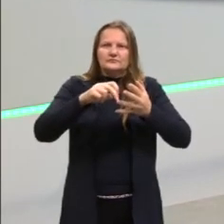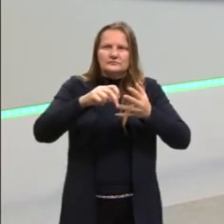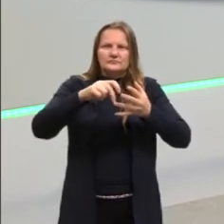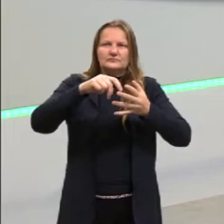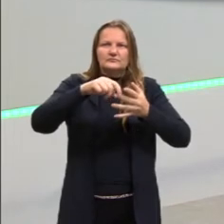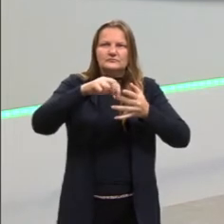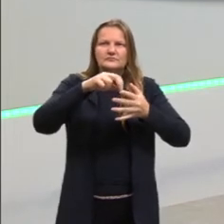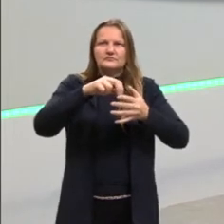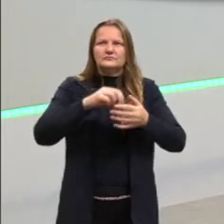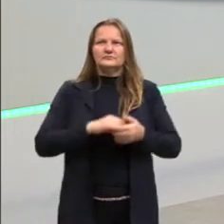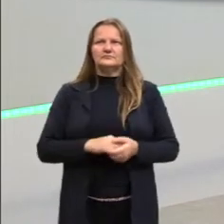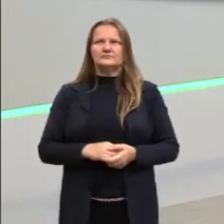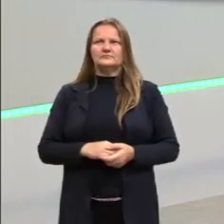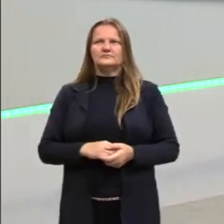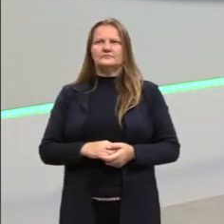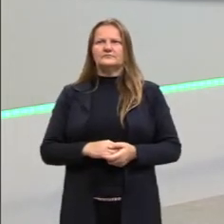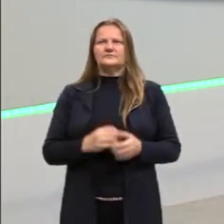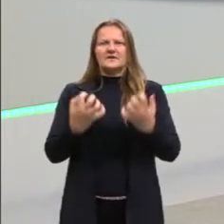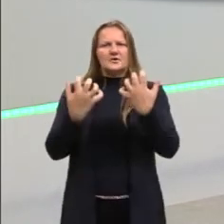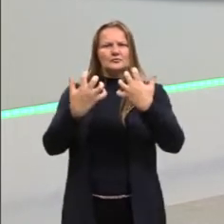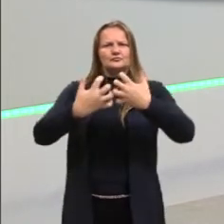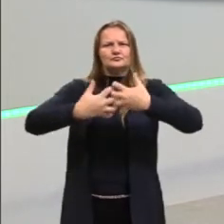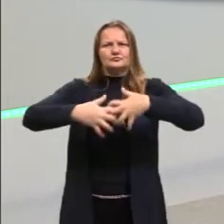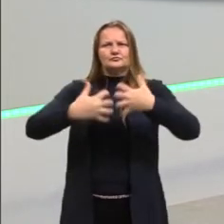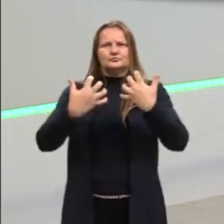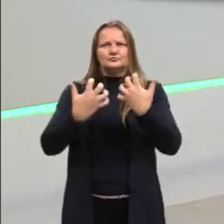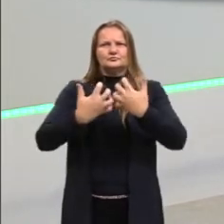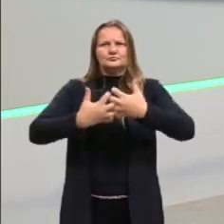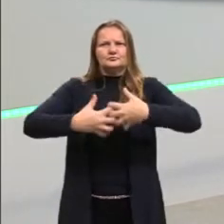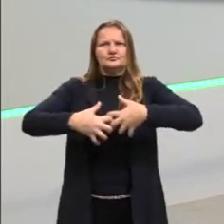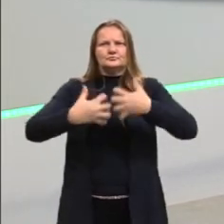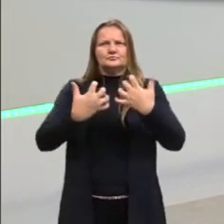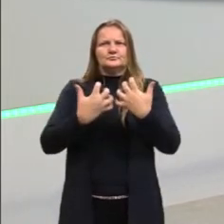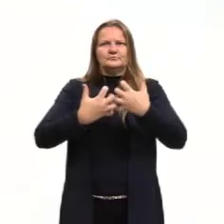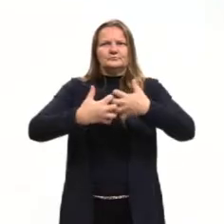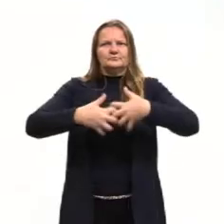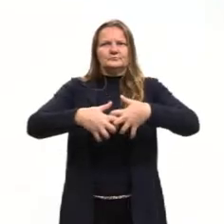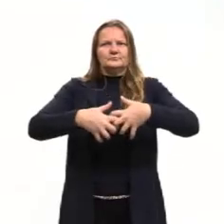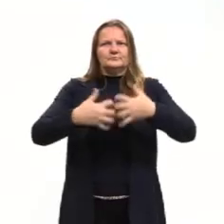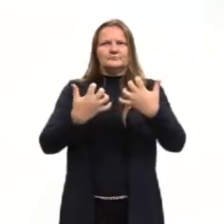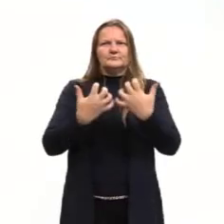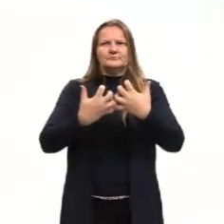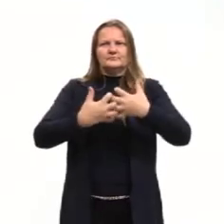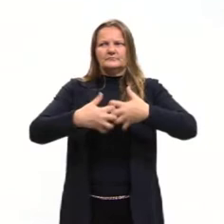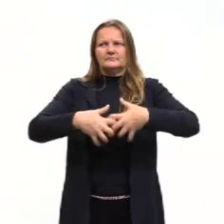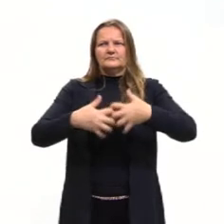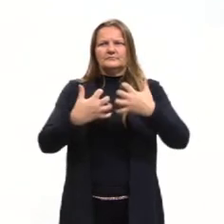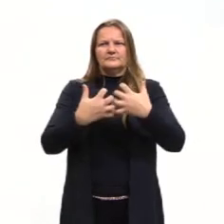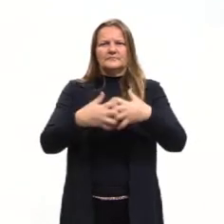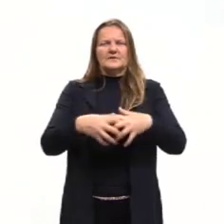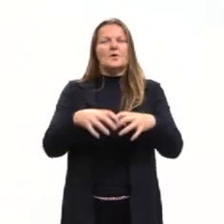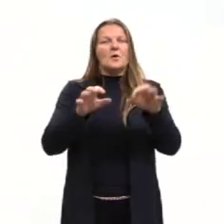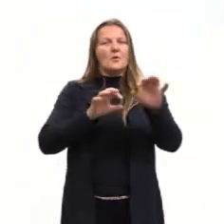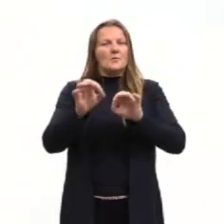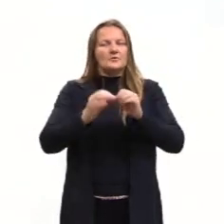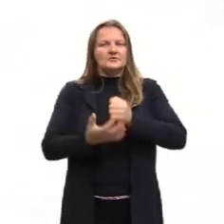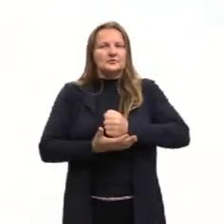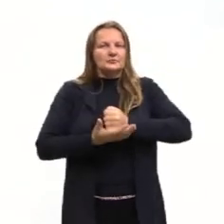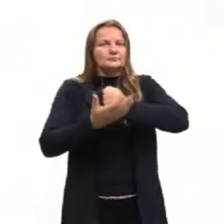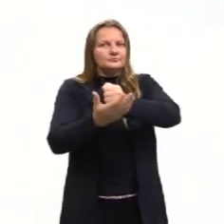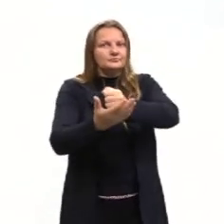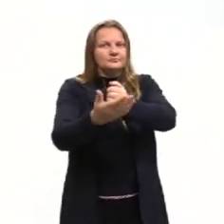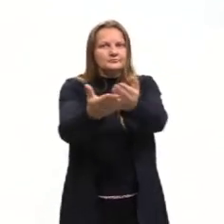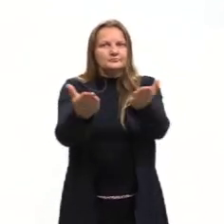né, essas engrenagens aqui, né, que vocês possam usar aí as ferramentas que o projeto